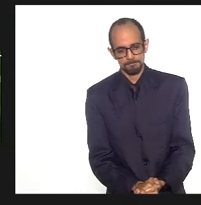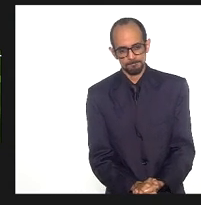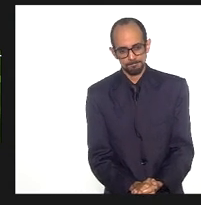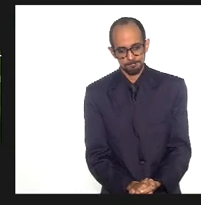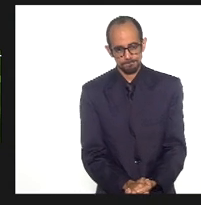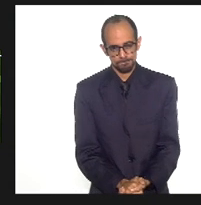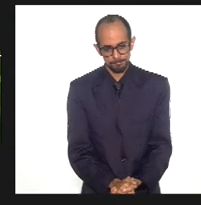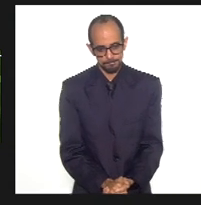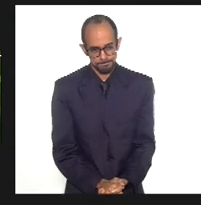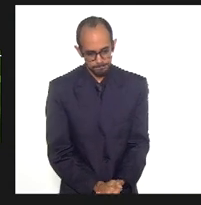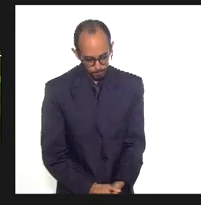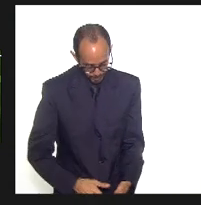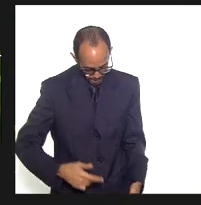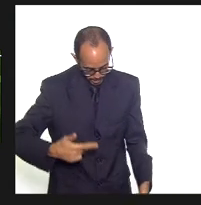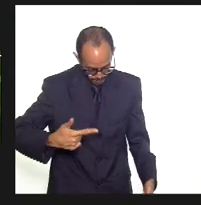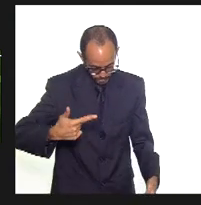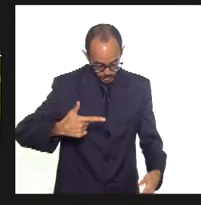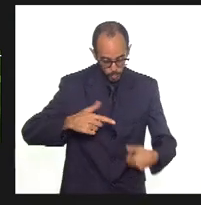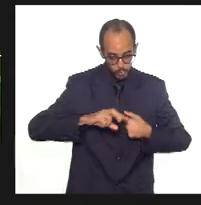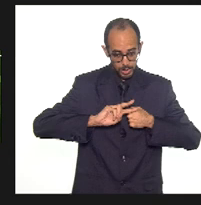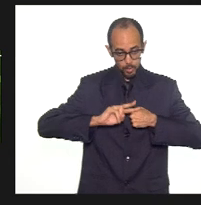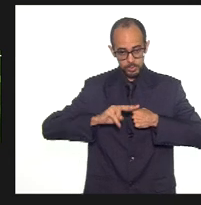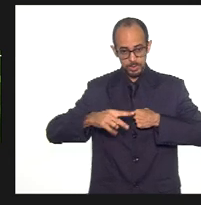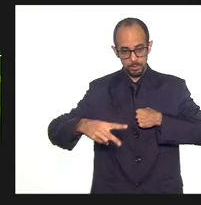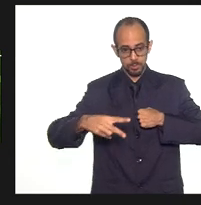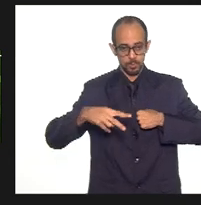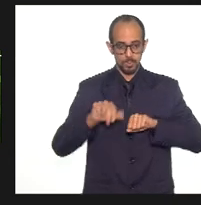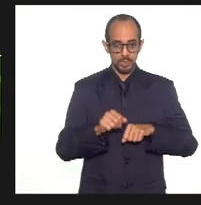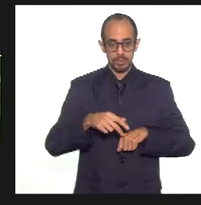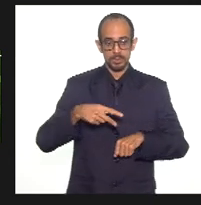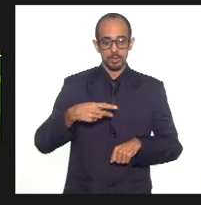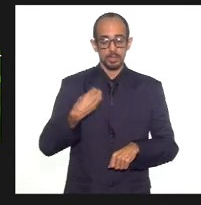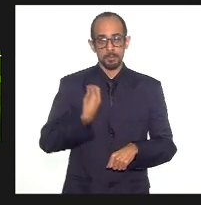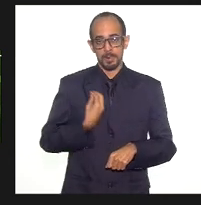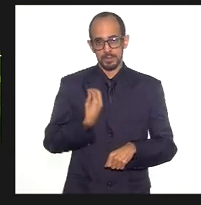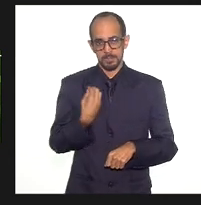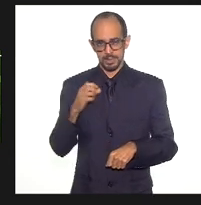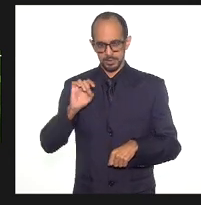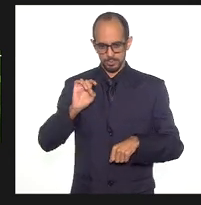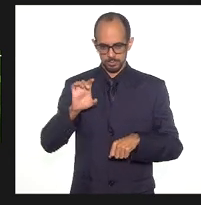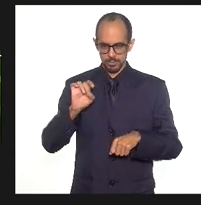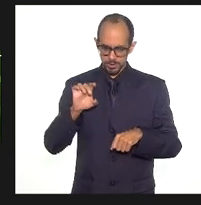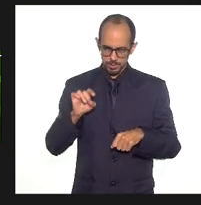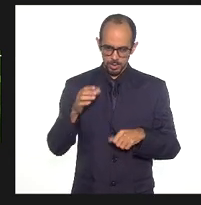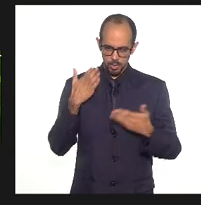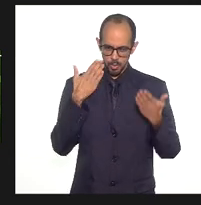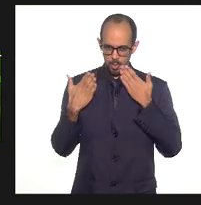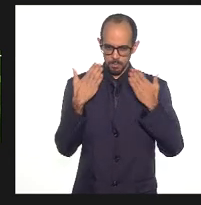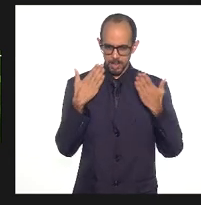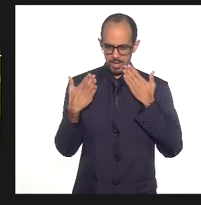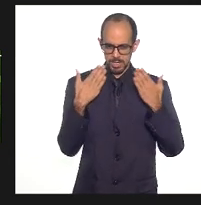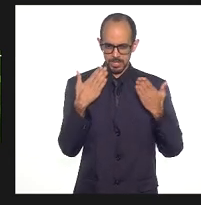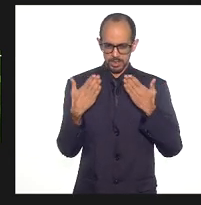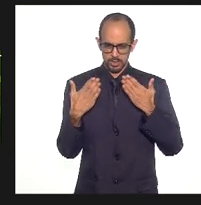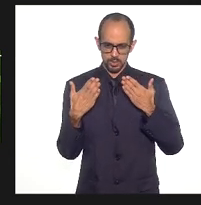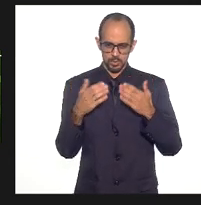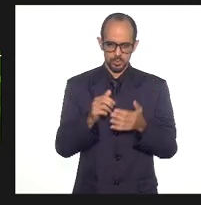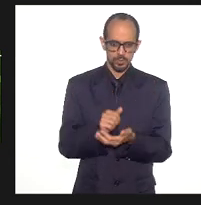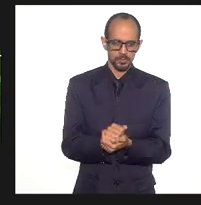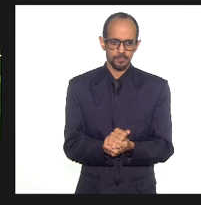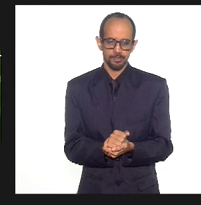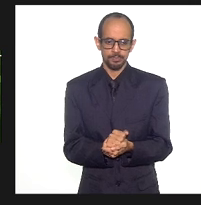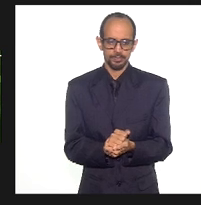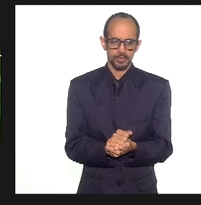A segunda causa da redução da PE associada ao quarto tri de 20 no comparativo com o quarto tri de